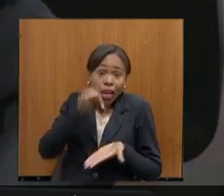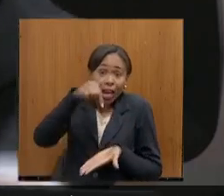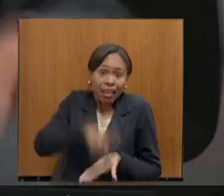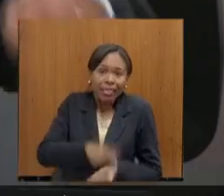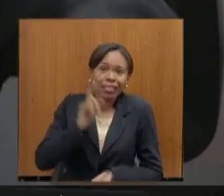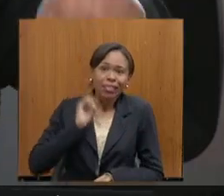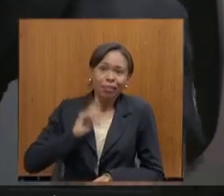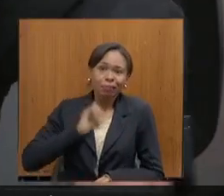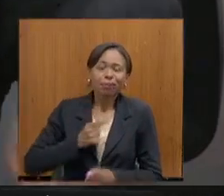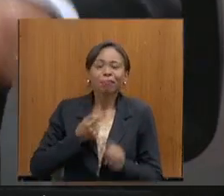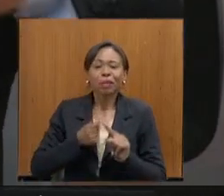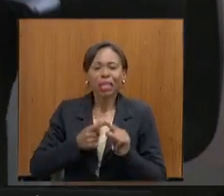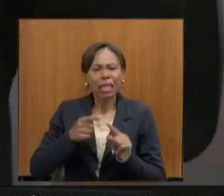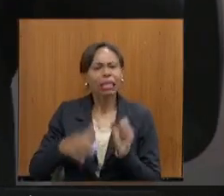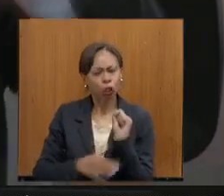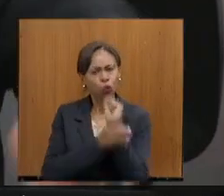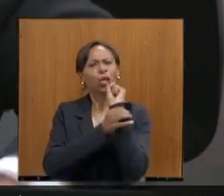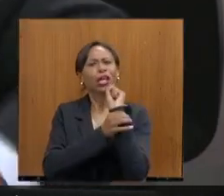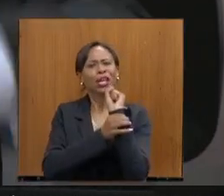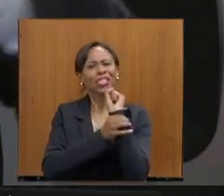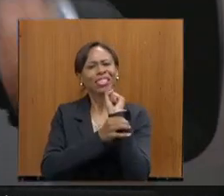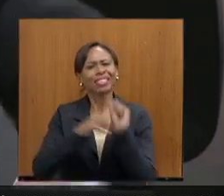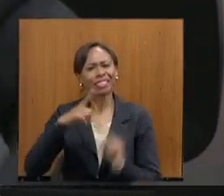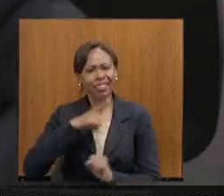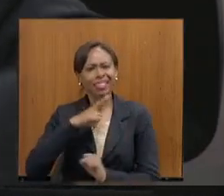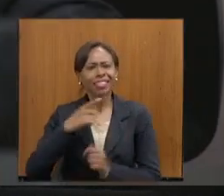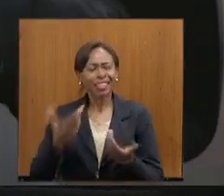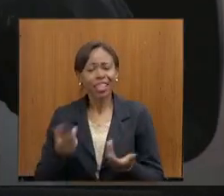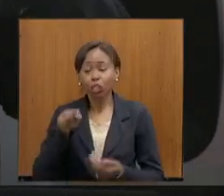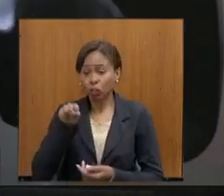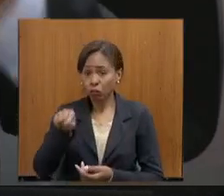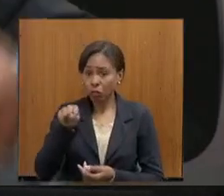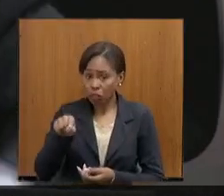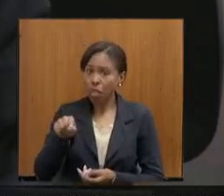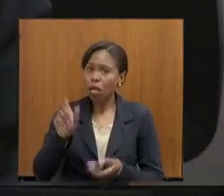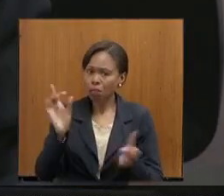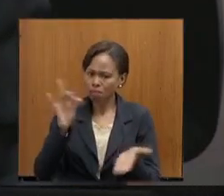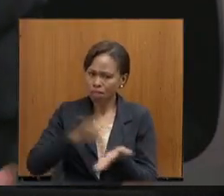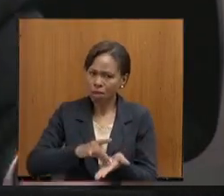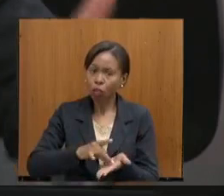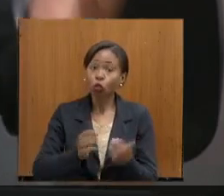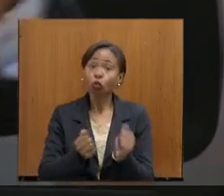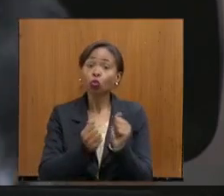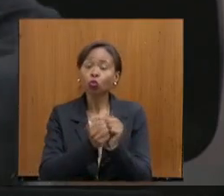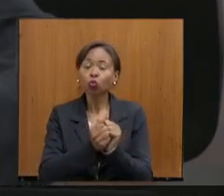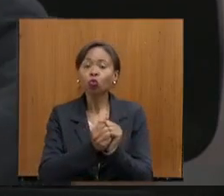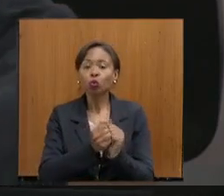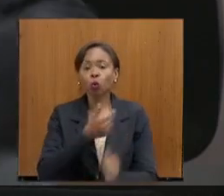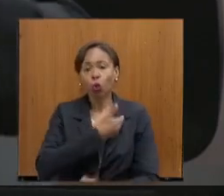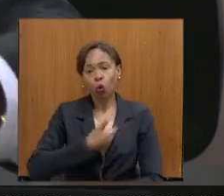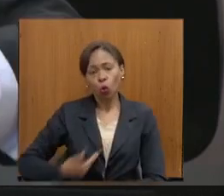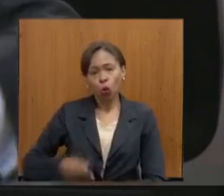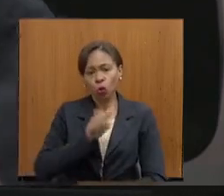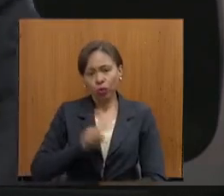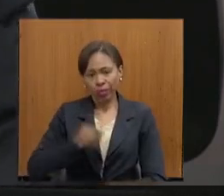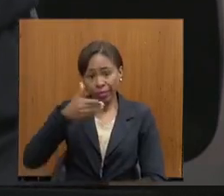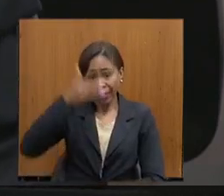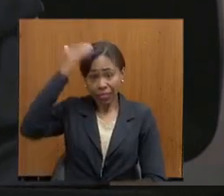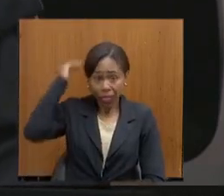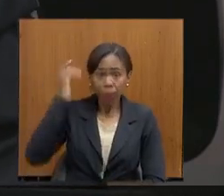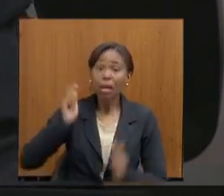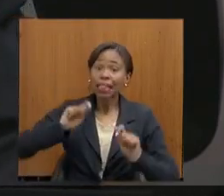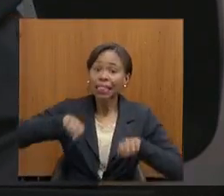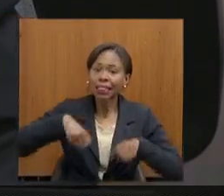jurídica que vossa excelência autoriza efetivamente juntamente Governador Zema a possibilidade das